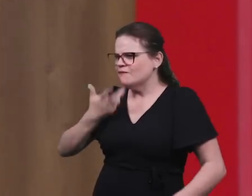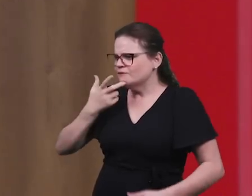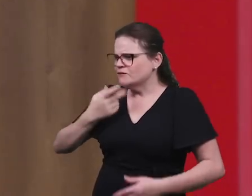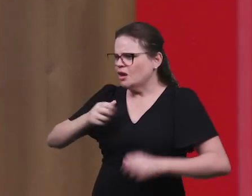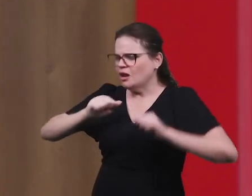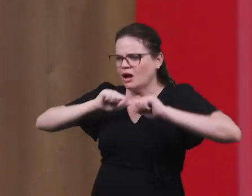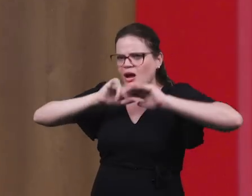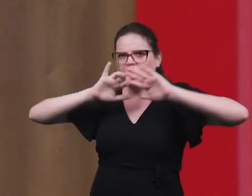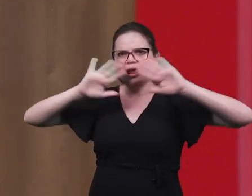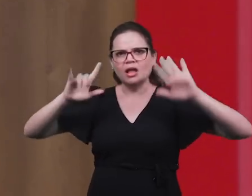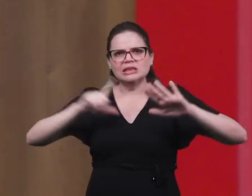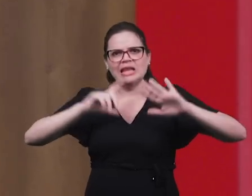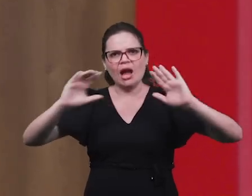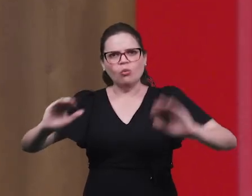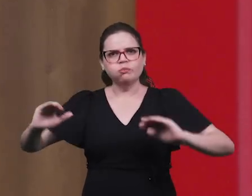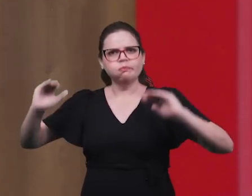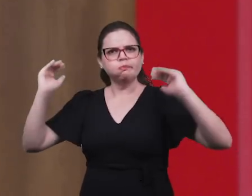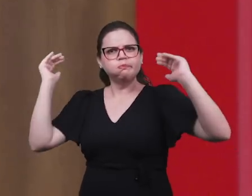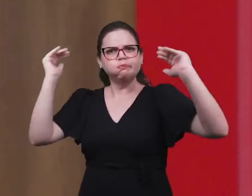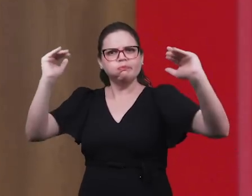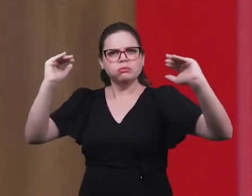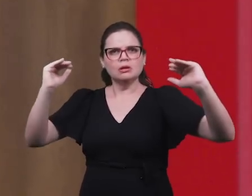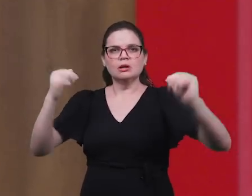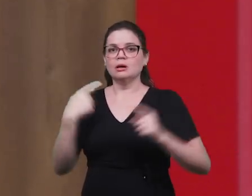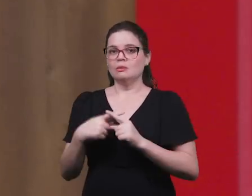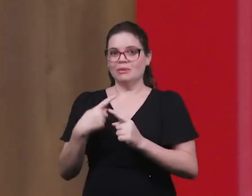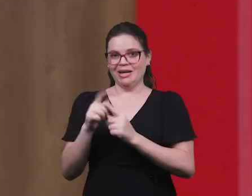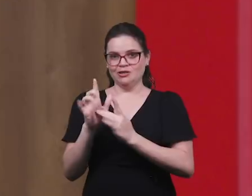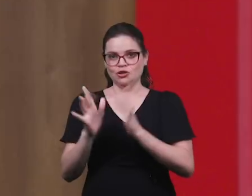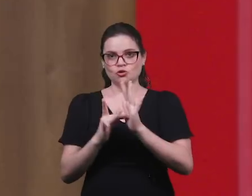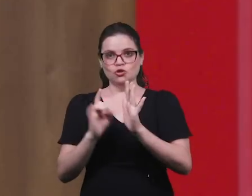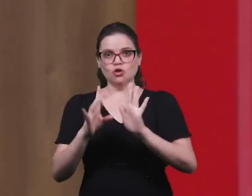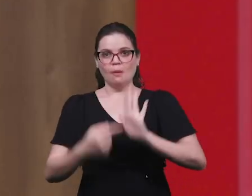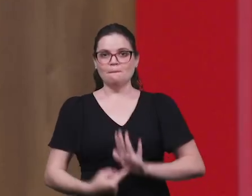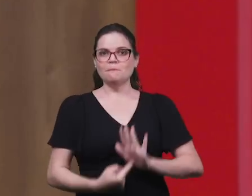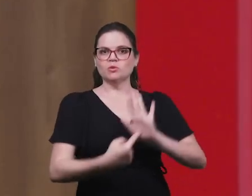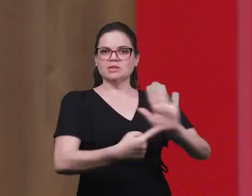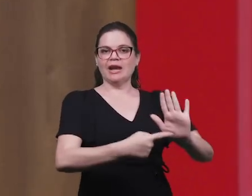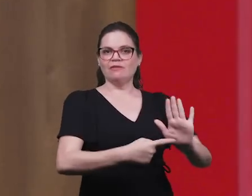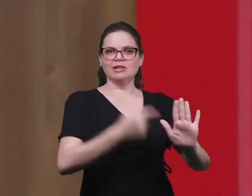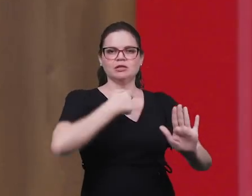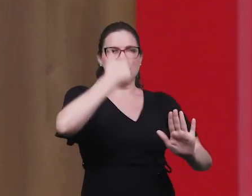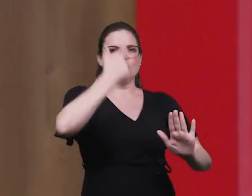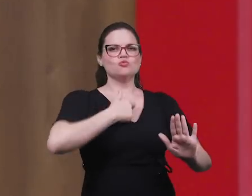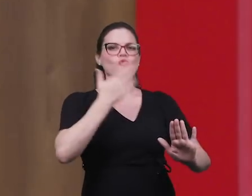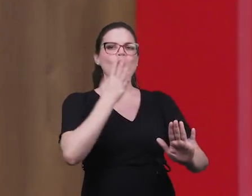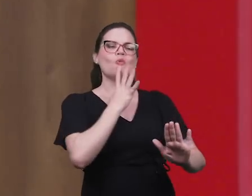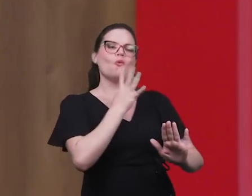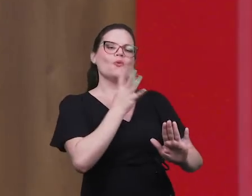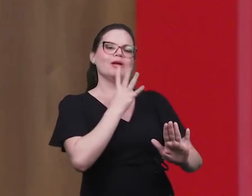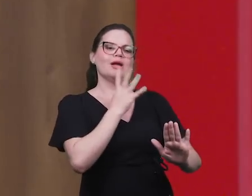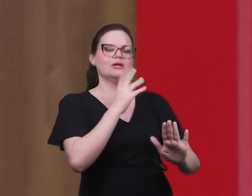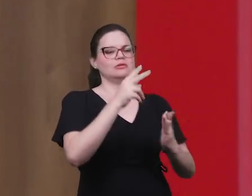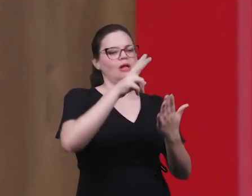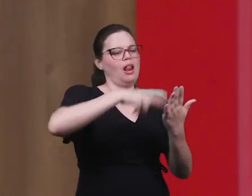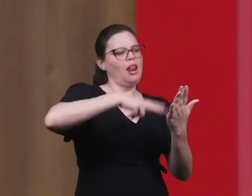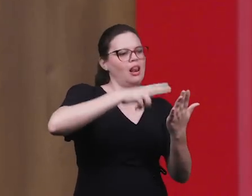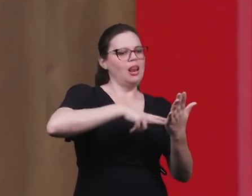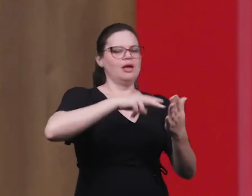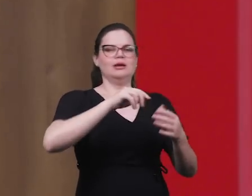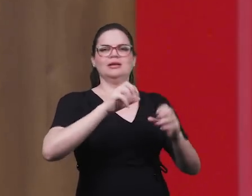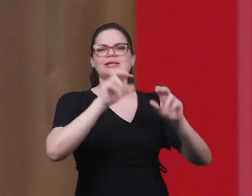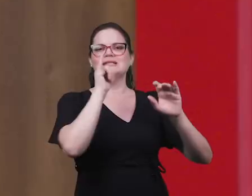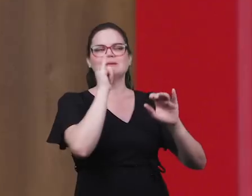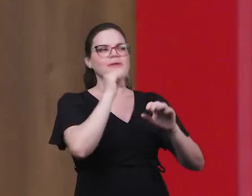com tanta autoridade, porque Jesus não estava apenas mostrando conhecimento dos livros de Moisés ou